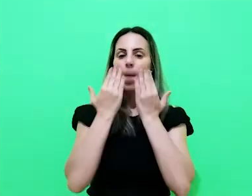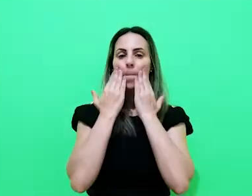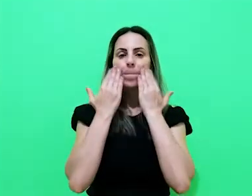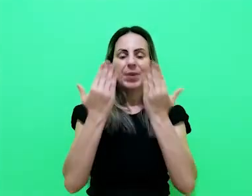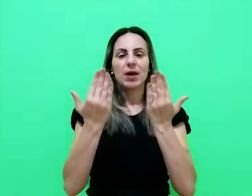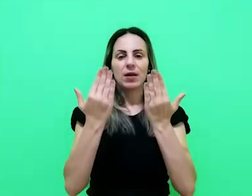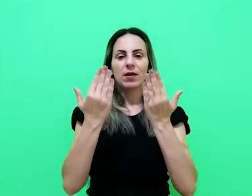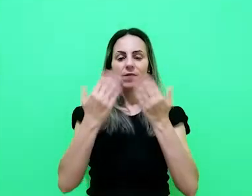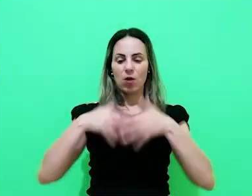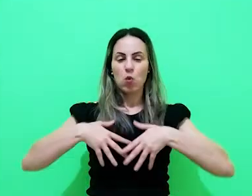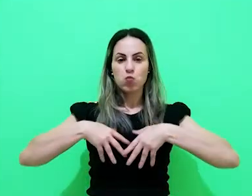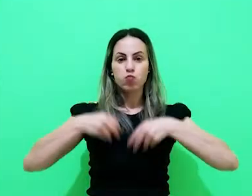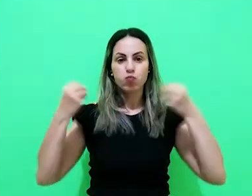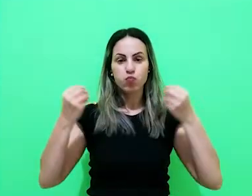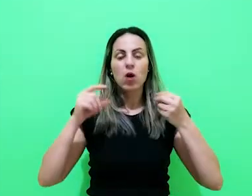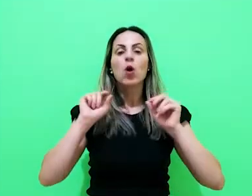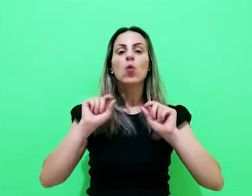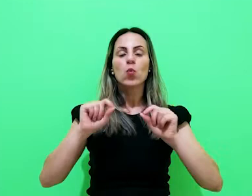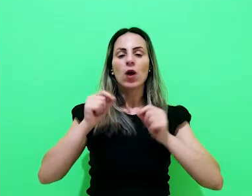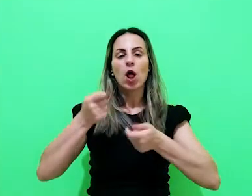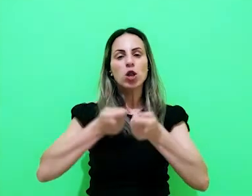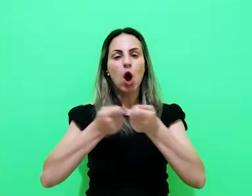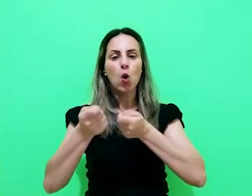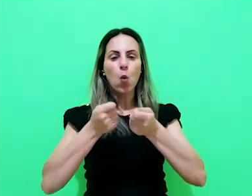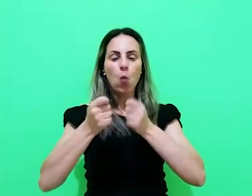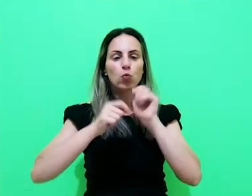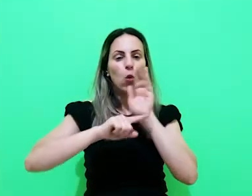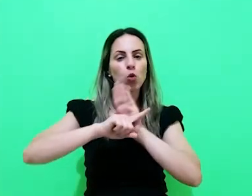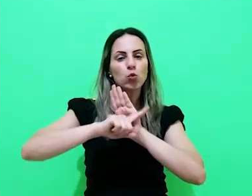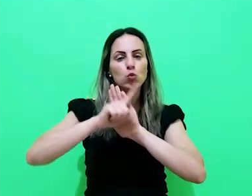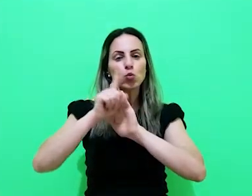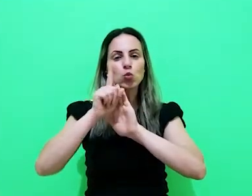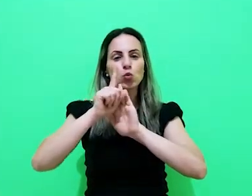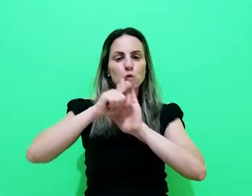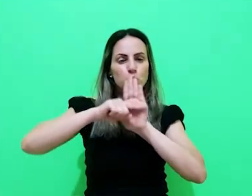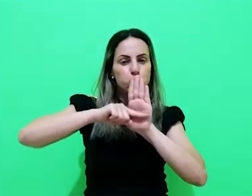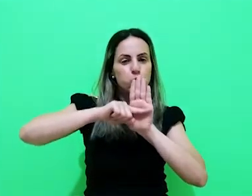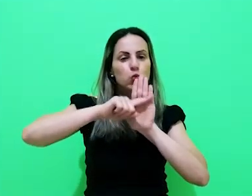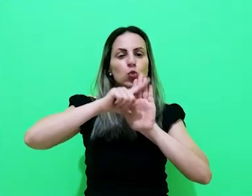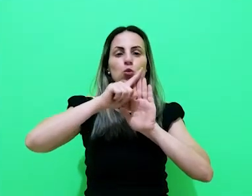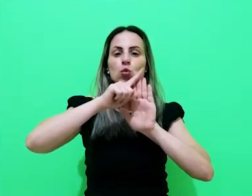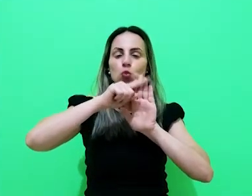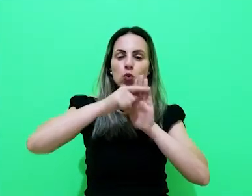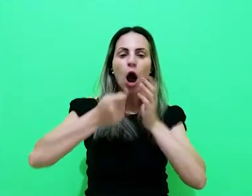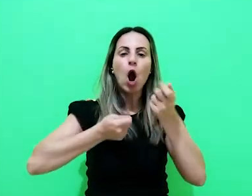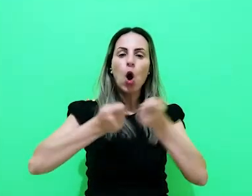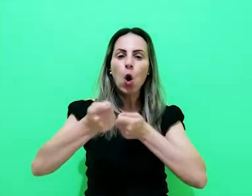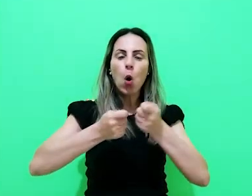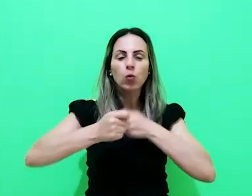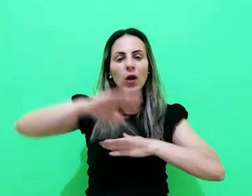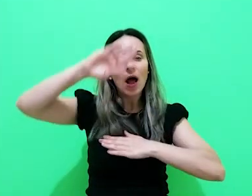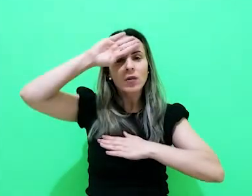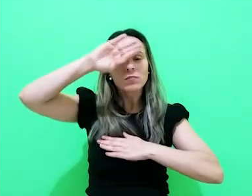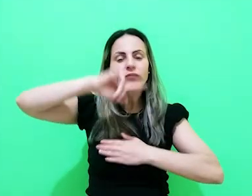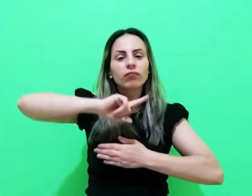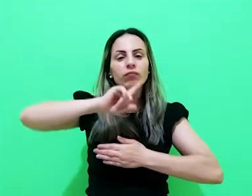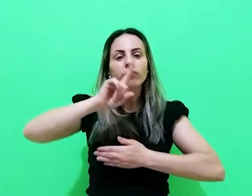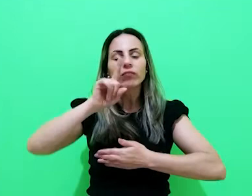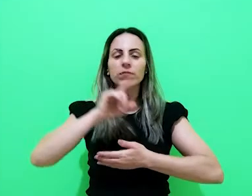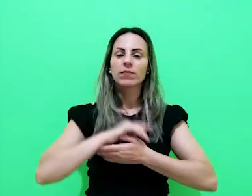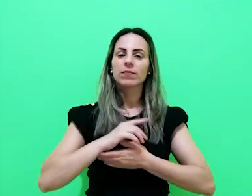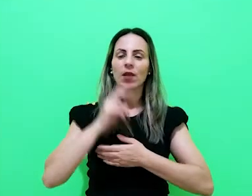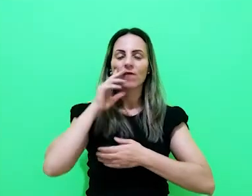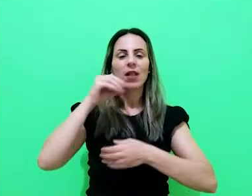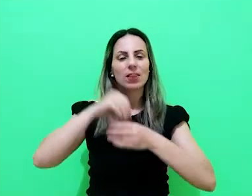vou despir essa vítima mantendo o controle da temperatura. Então, lembrando mais uma vez na sala de emergência, como que